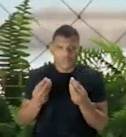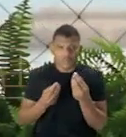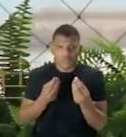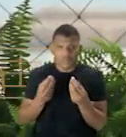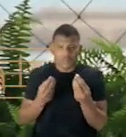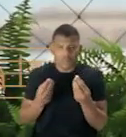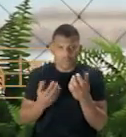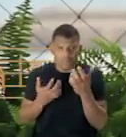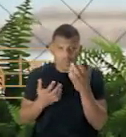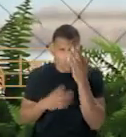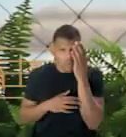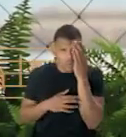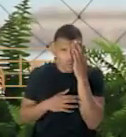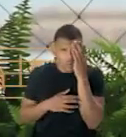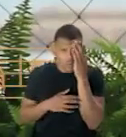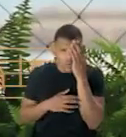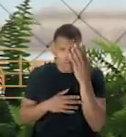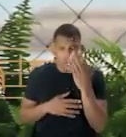Como é